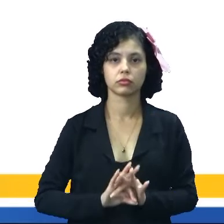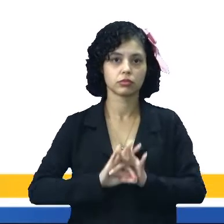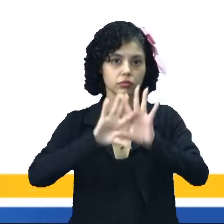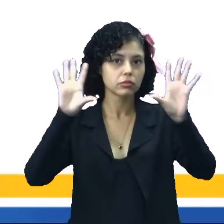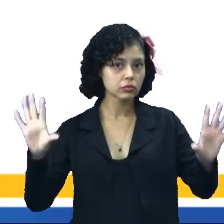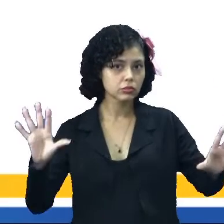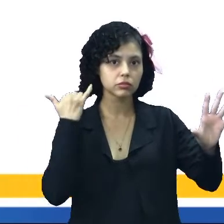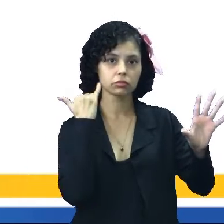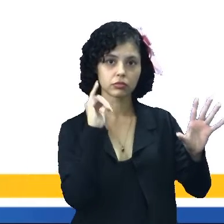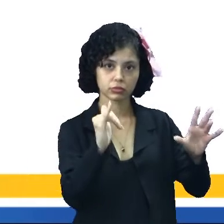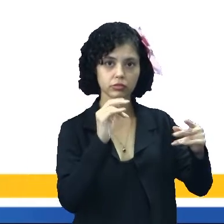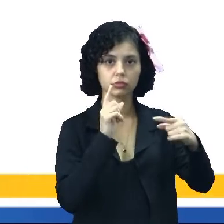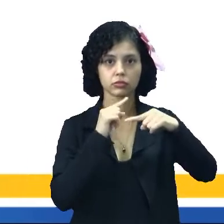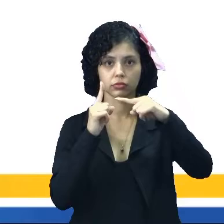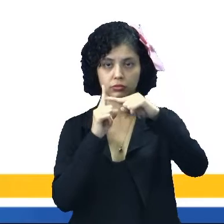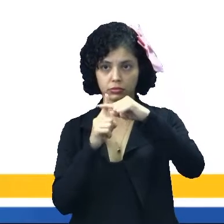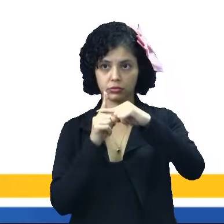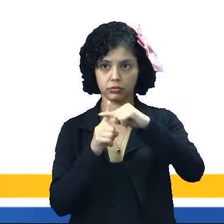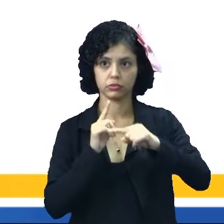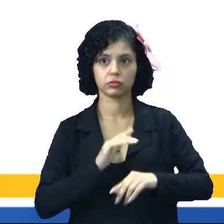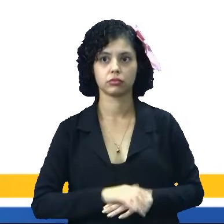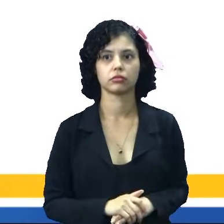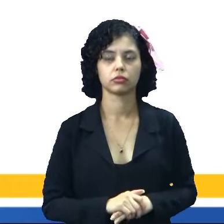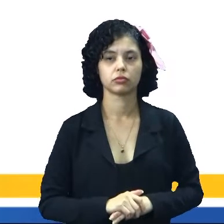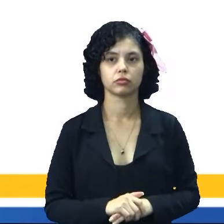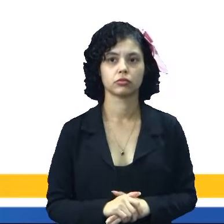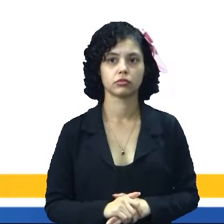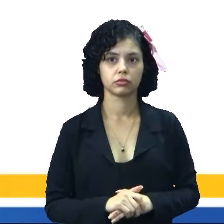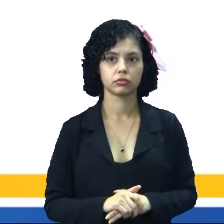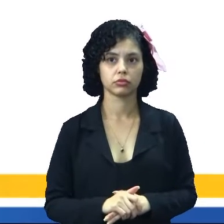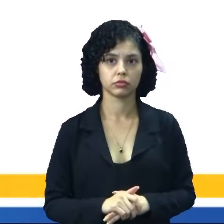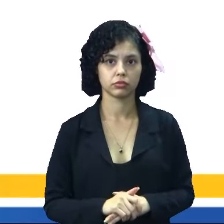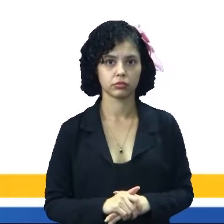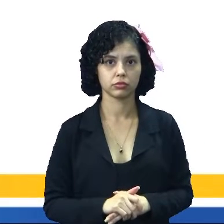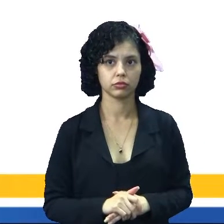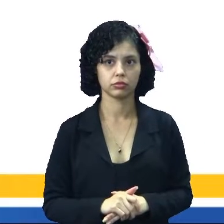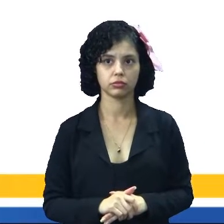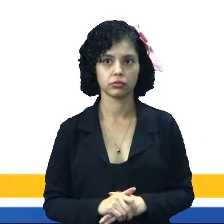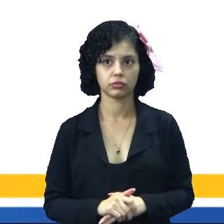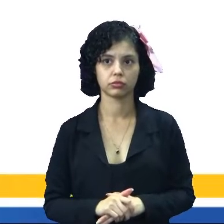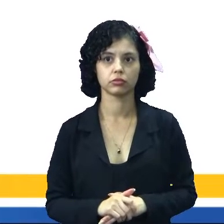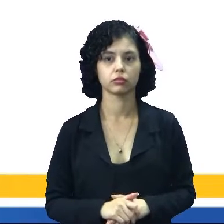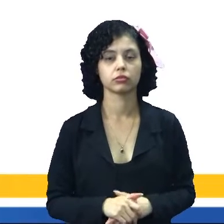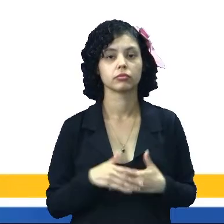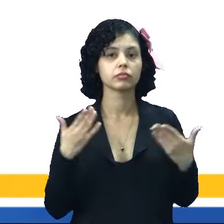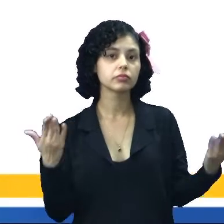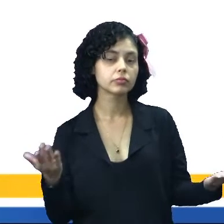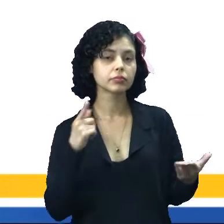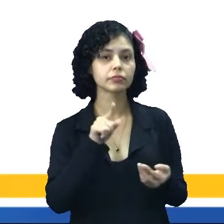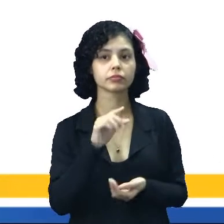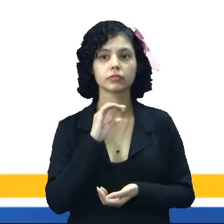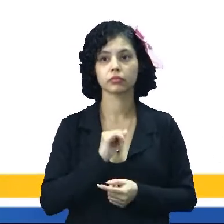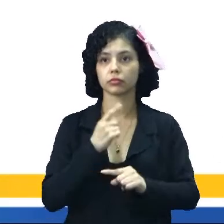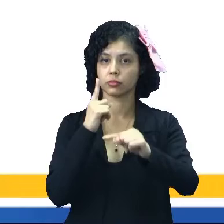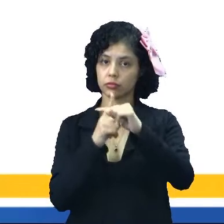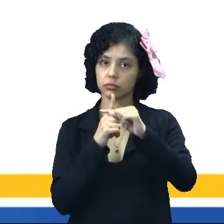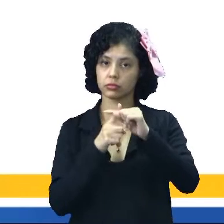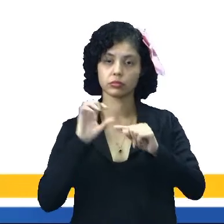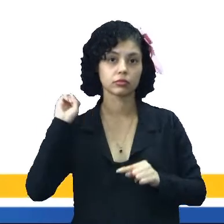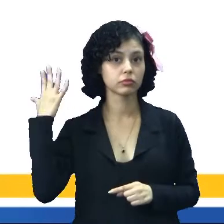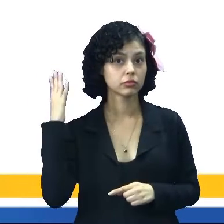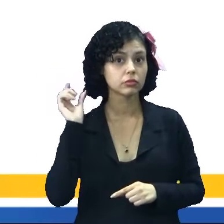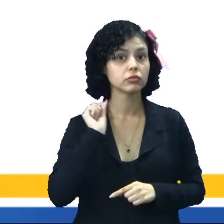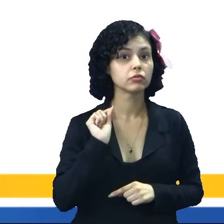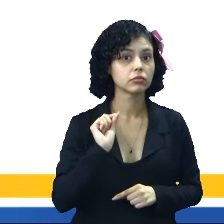libera íons positivos, ou seja, libera íons do tipo cátion. E esses cátions, no caso, são